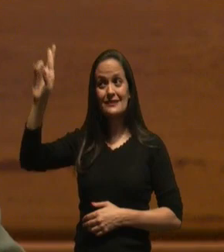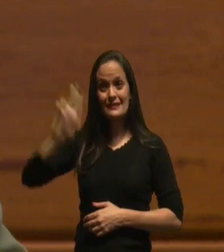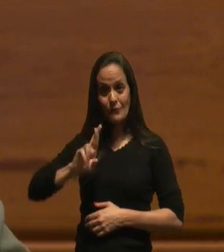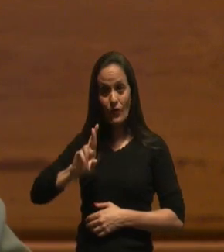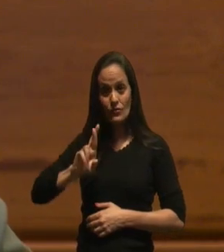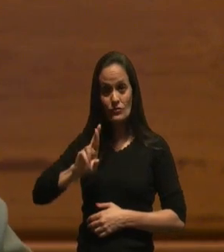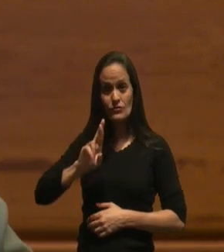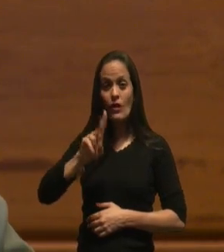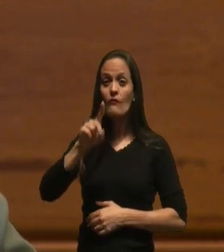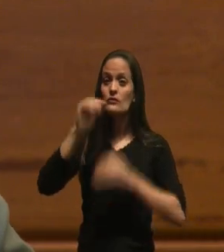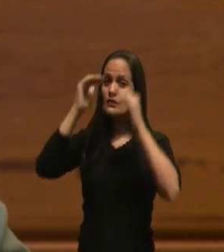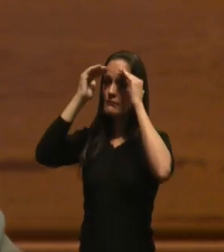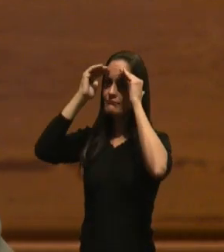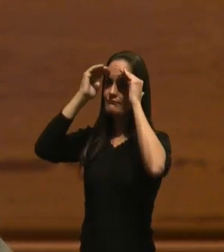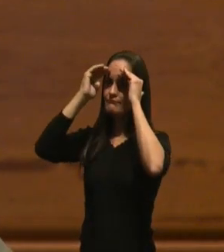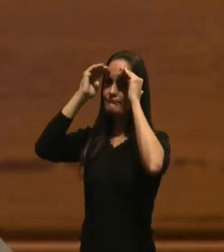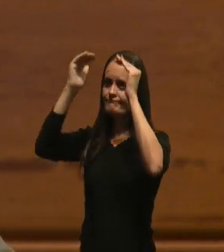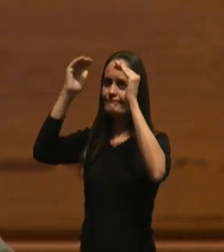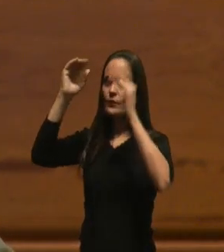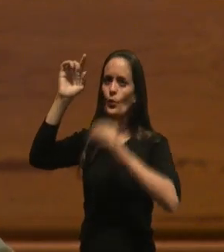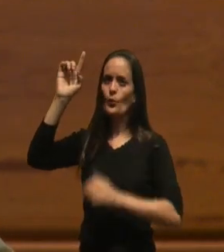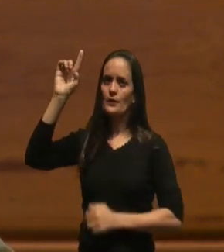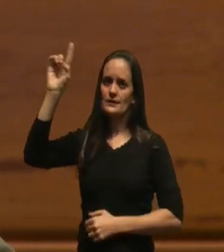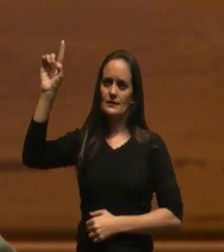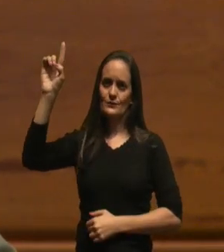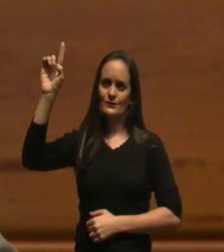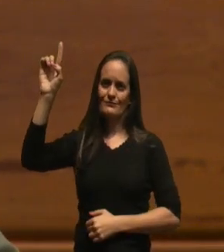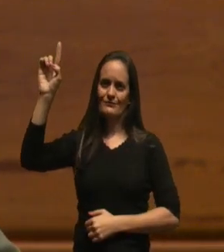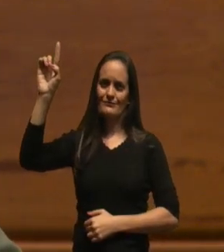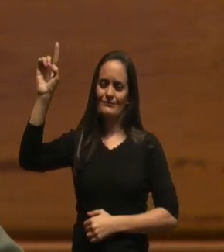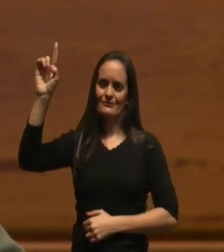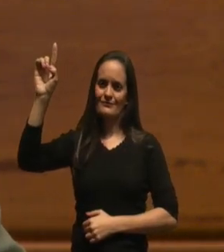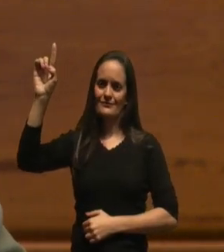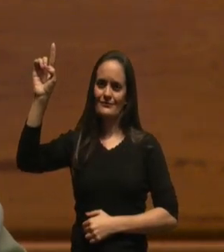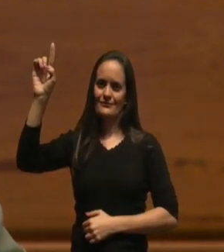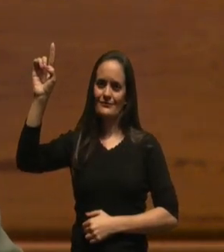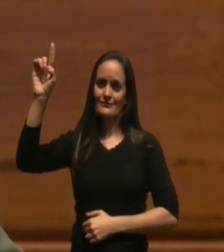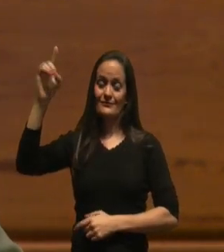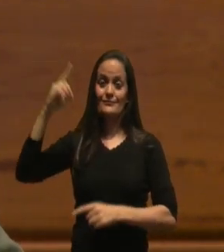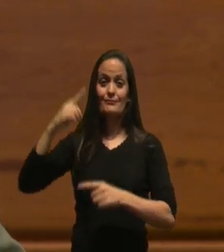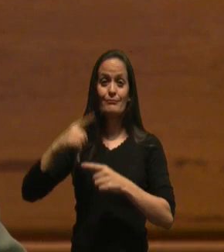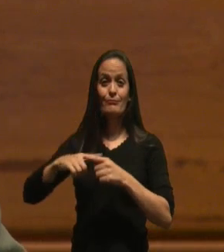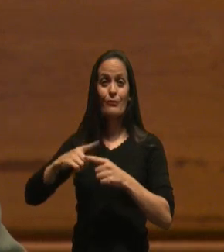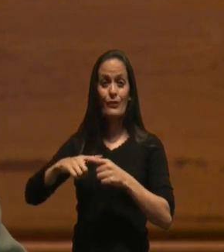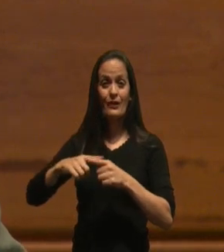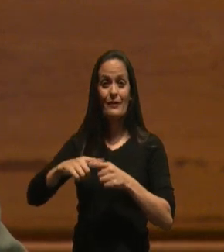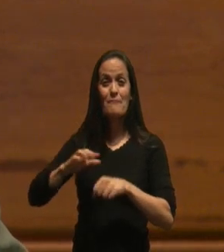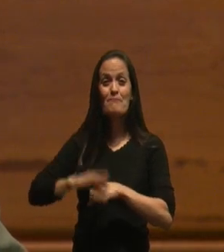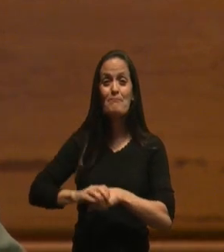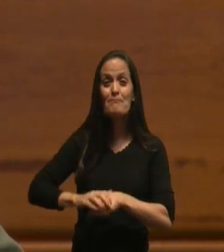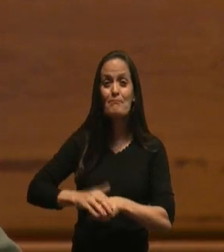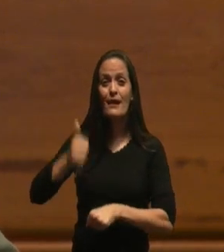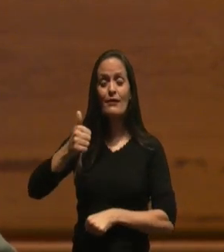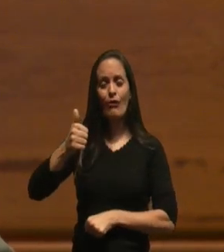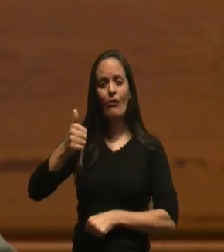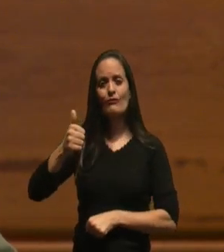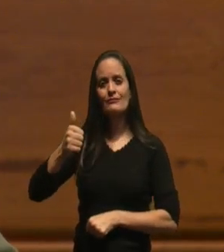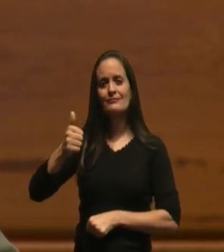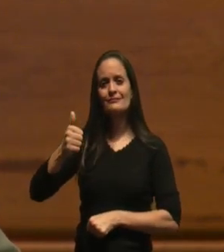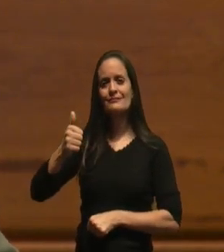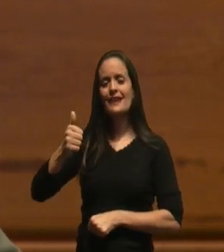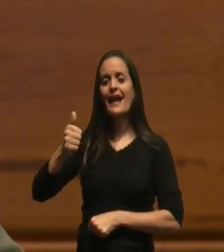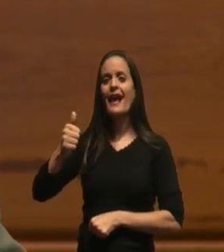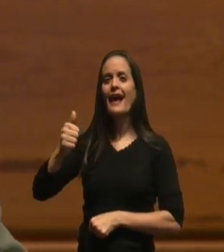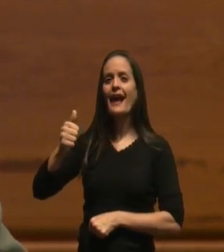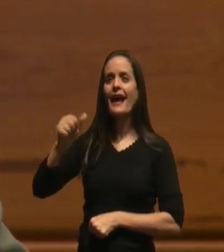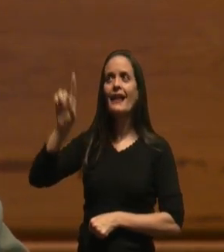faça. Obedeça ao Senhor. Porque não há coisa mais preciosa do que ouvir a